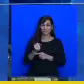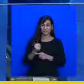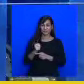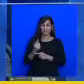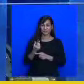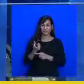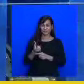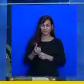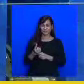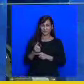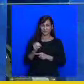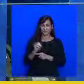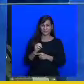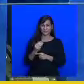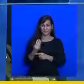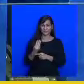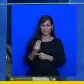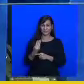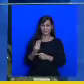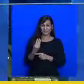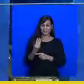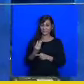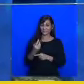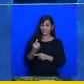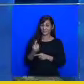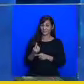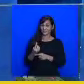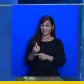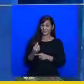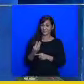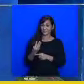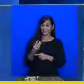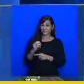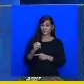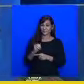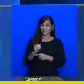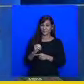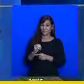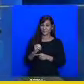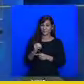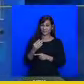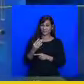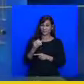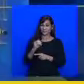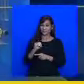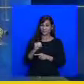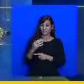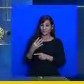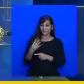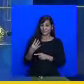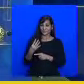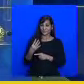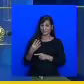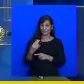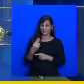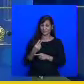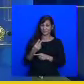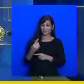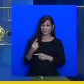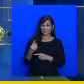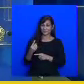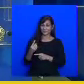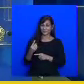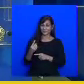08, 16, 03, 31, 30, 04